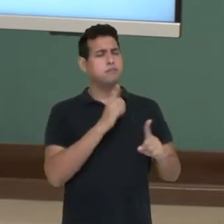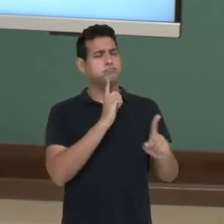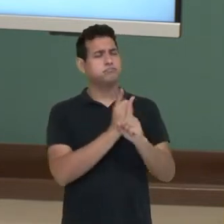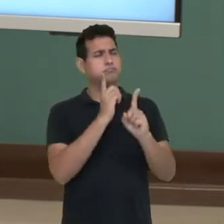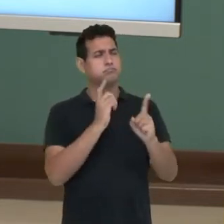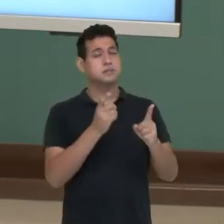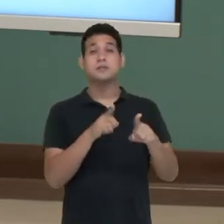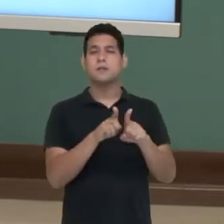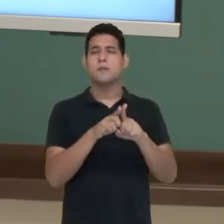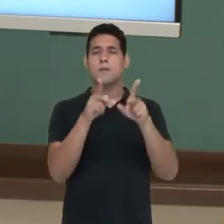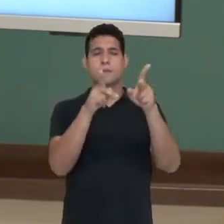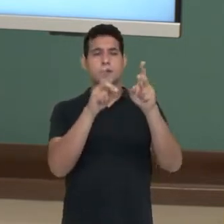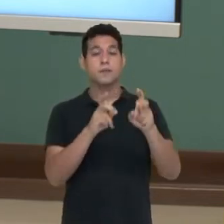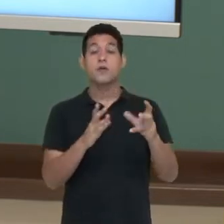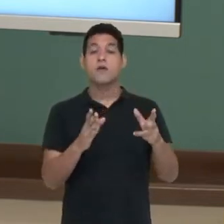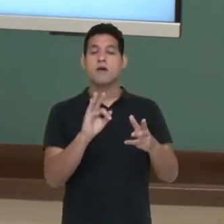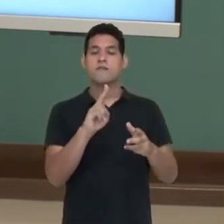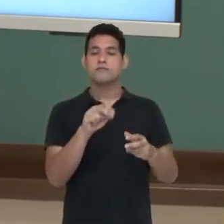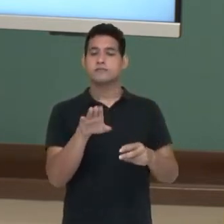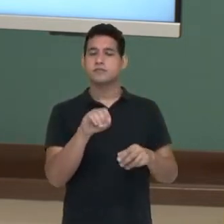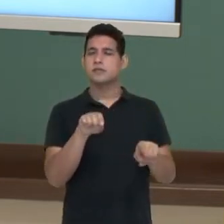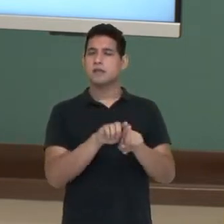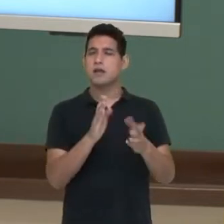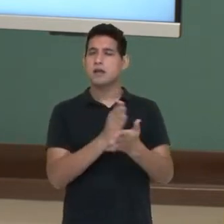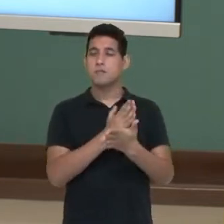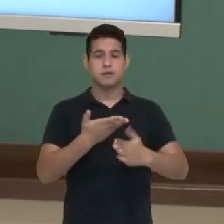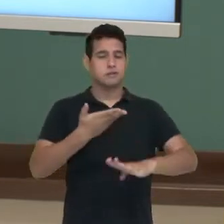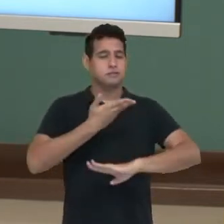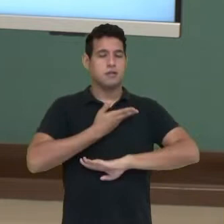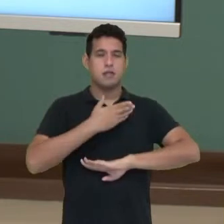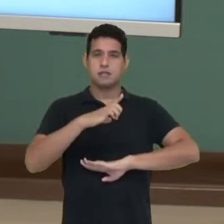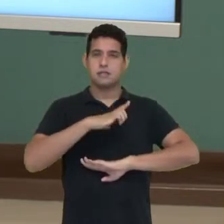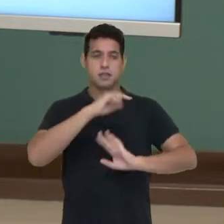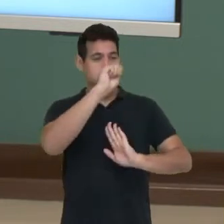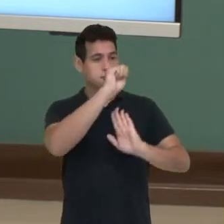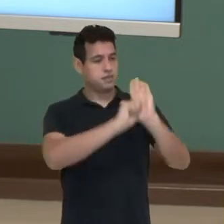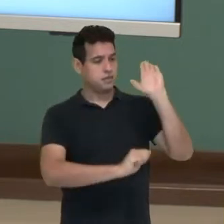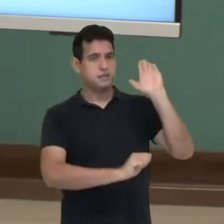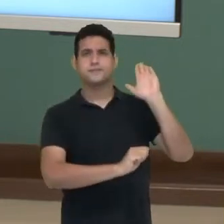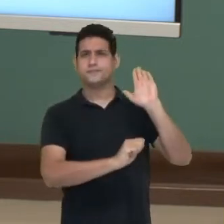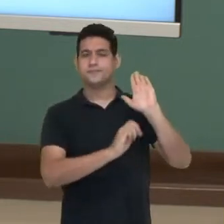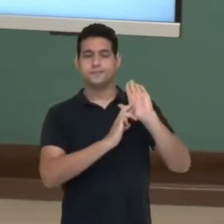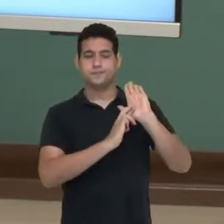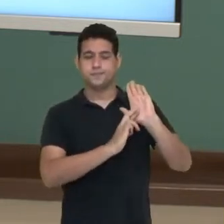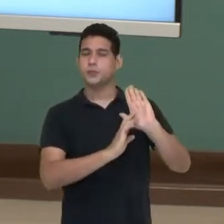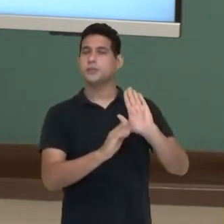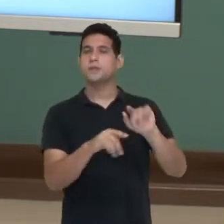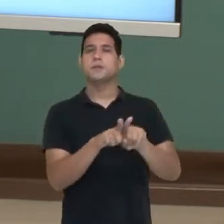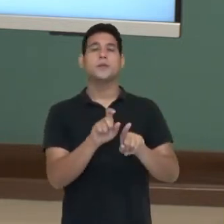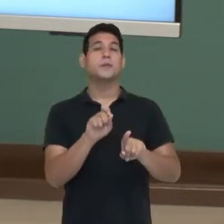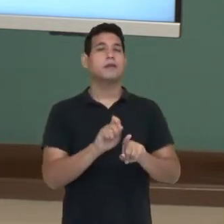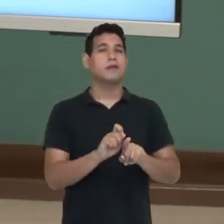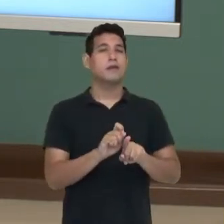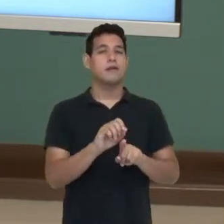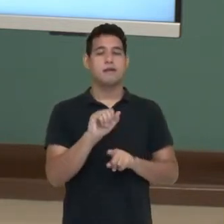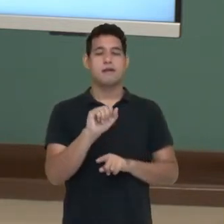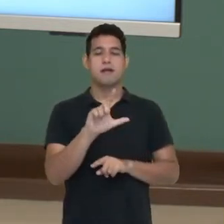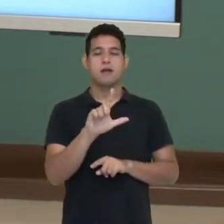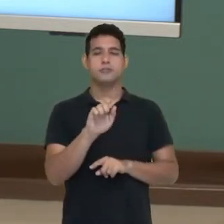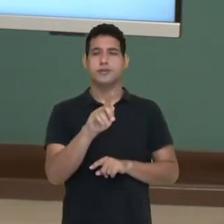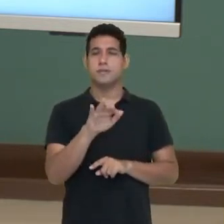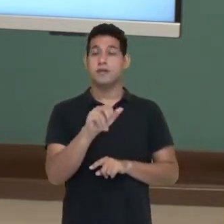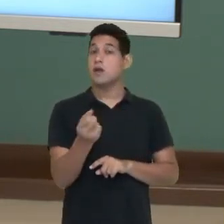é. Identificar uma função afim em situações descritas em um texto, representando ou algebricamente